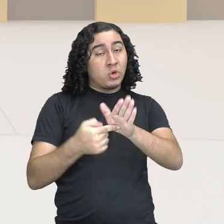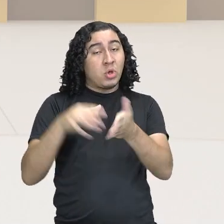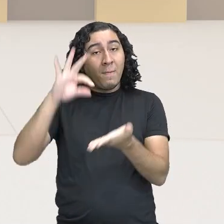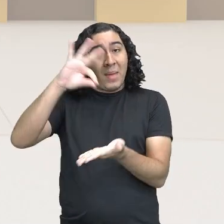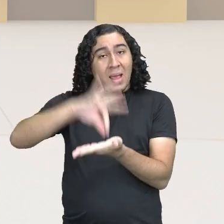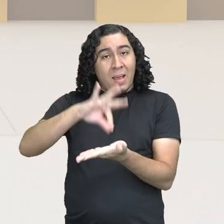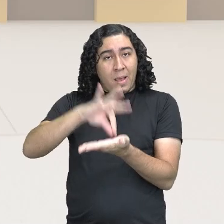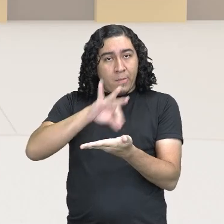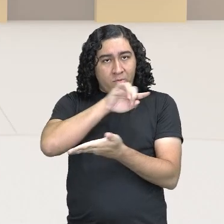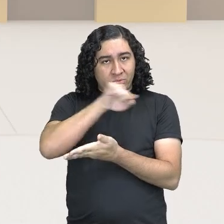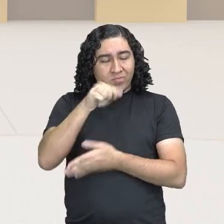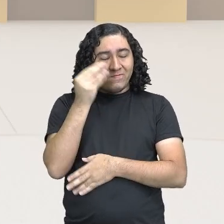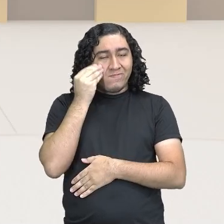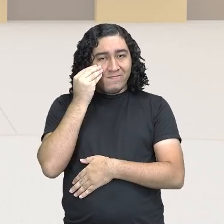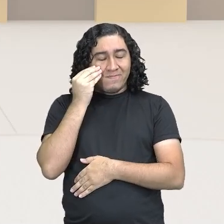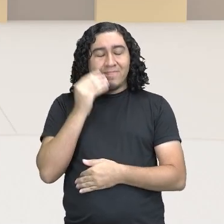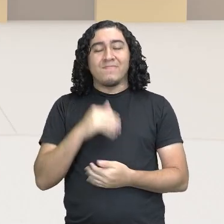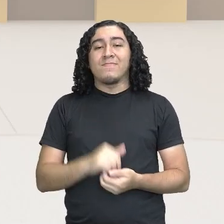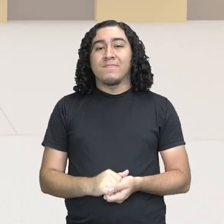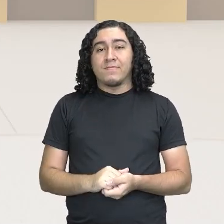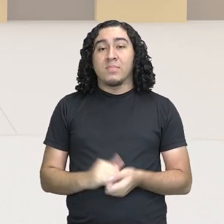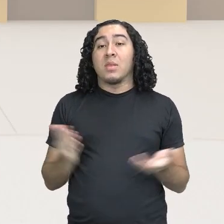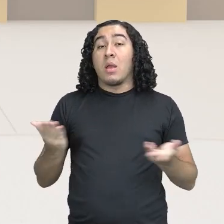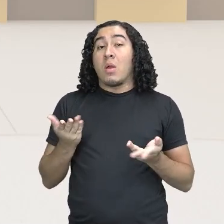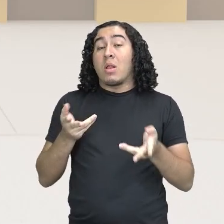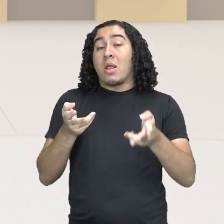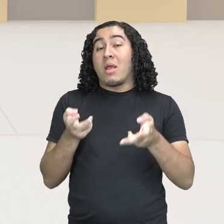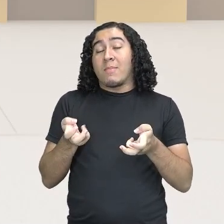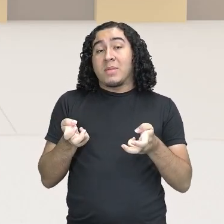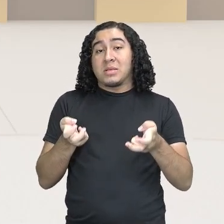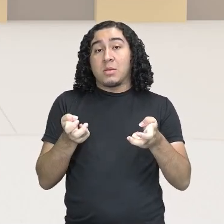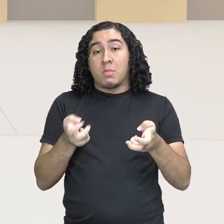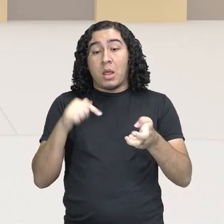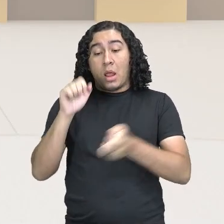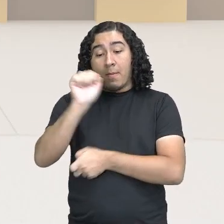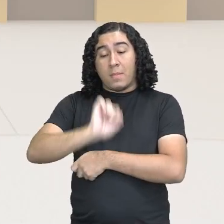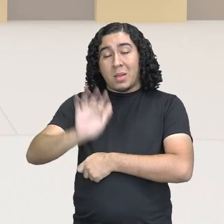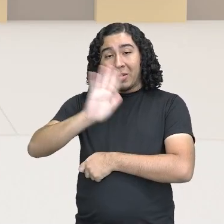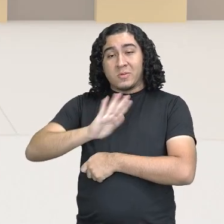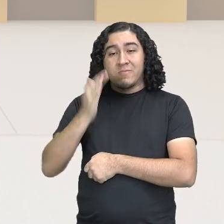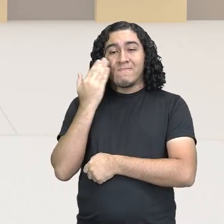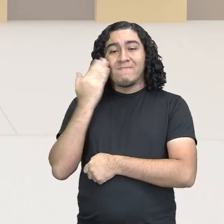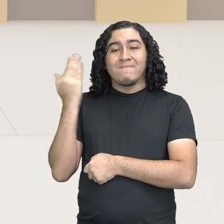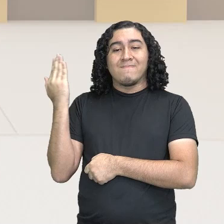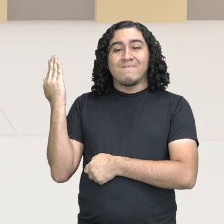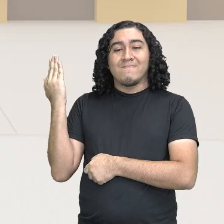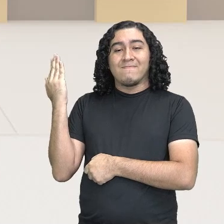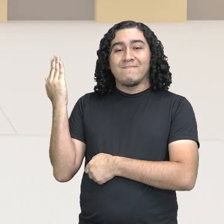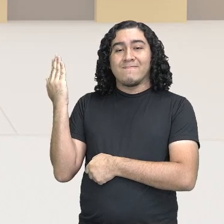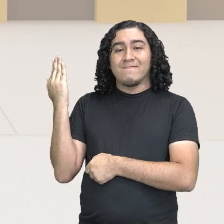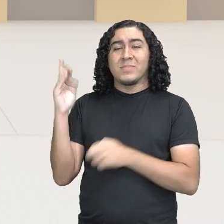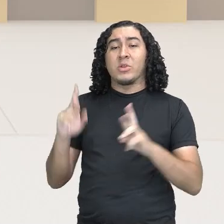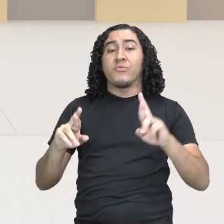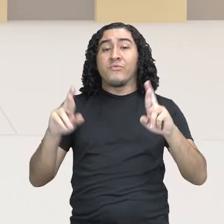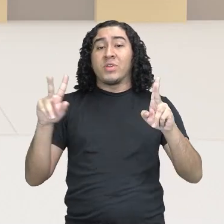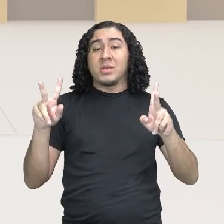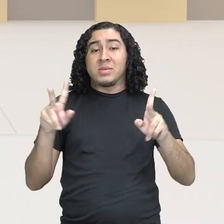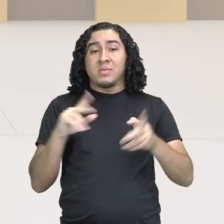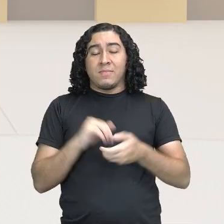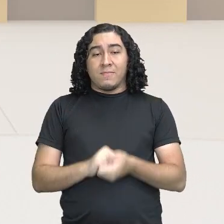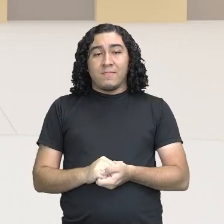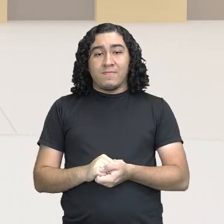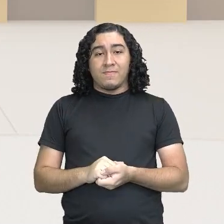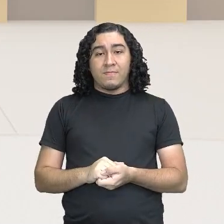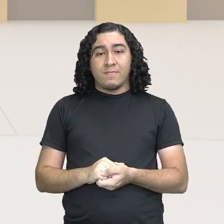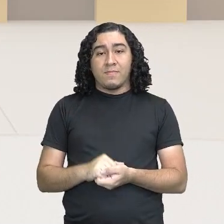professora Manuela muito bem explicou. Então agora eu quero que vocês observem aqui na nossa imagem, aqui ao nosso lado, essa diferença. Então, olha